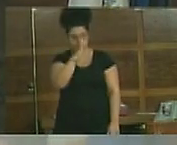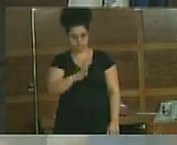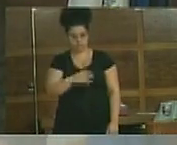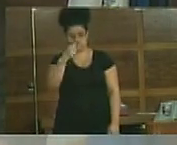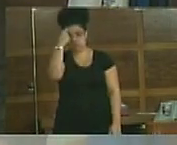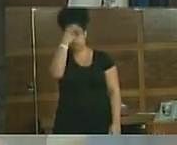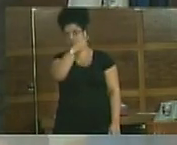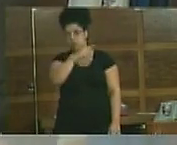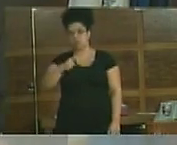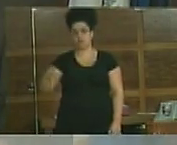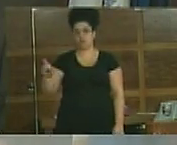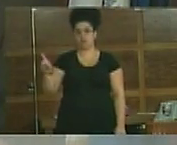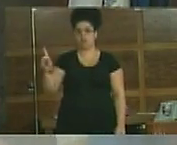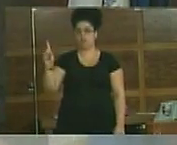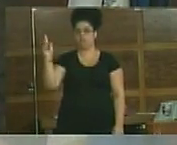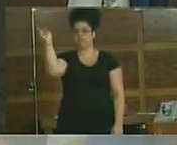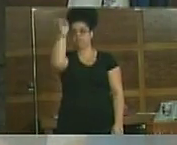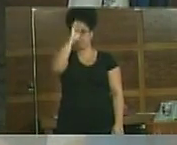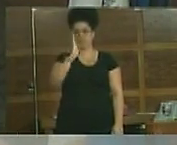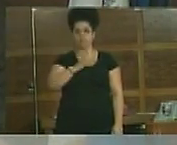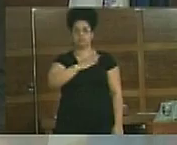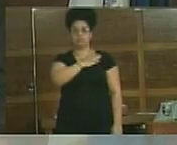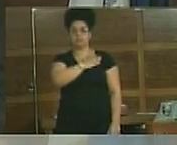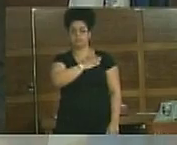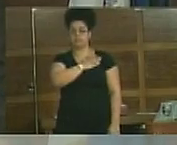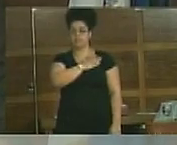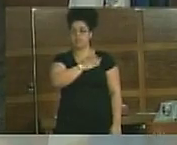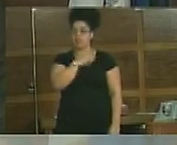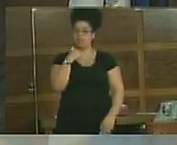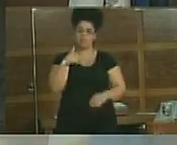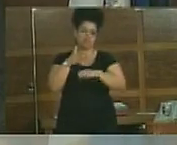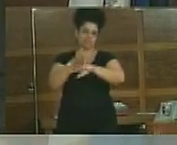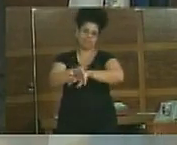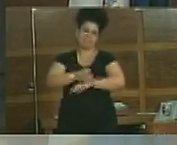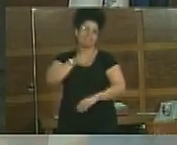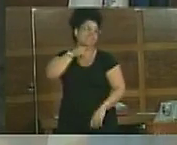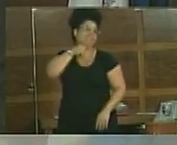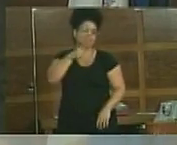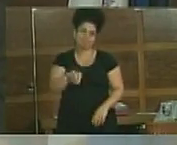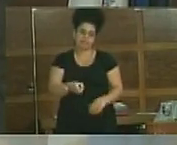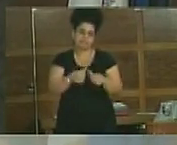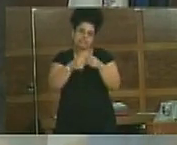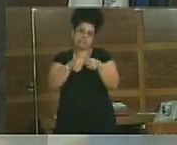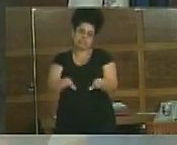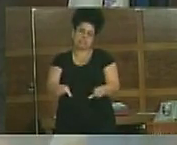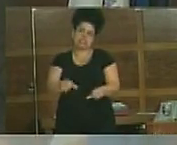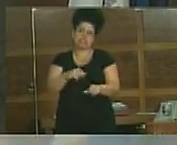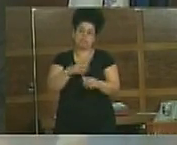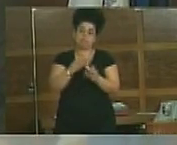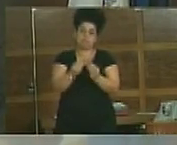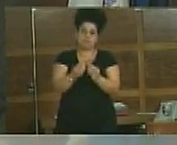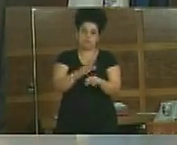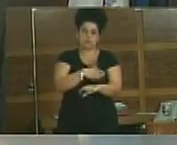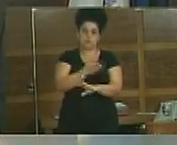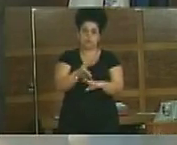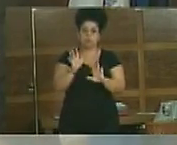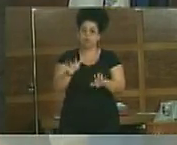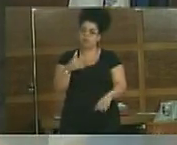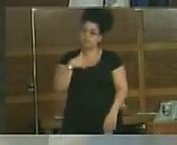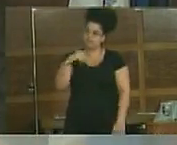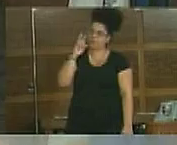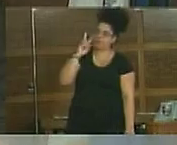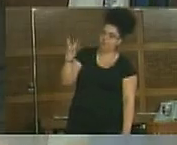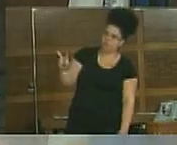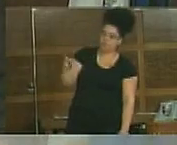da Pátria, né? Também estive ali, infelizmente não pude permanecer muito tempo, mas estive ali, vi